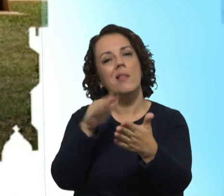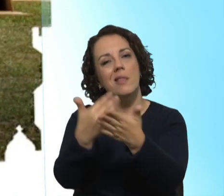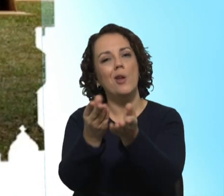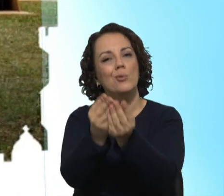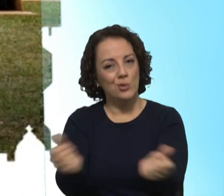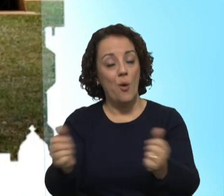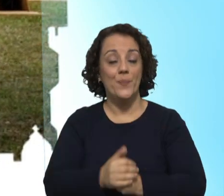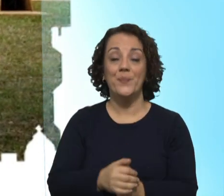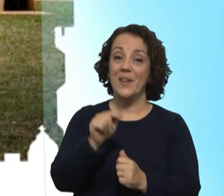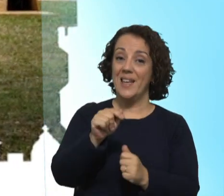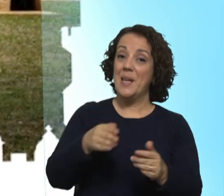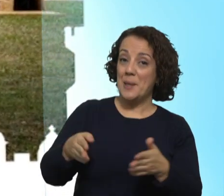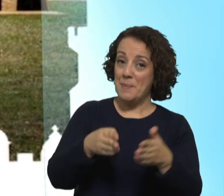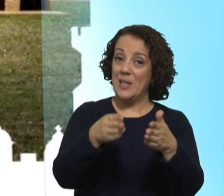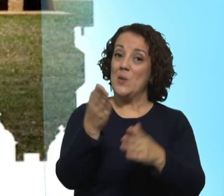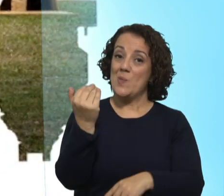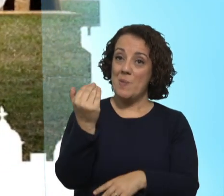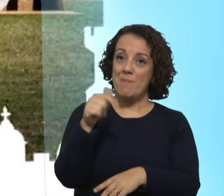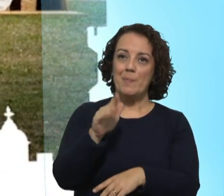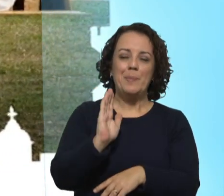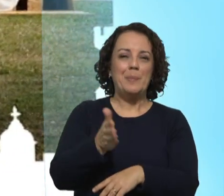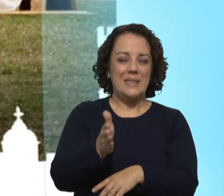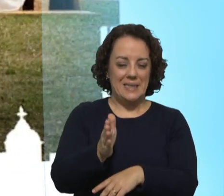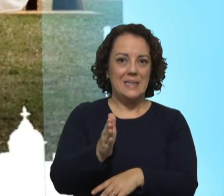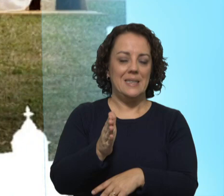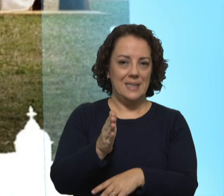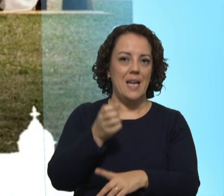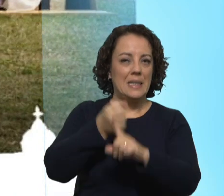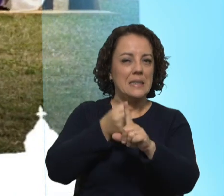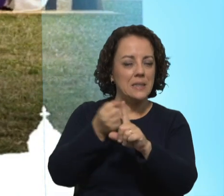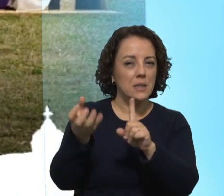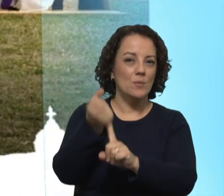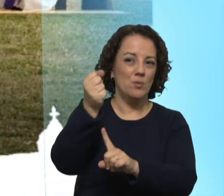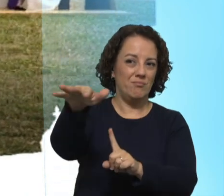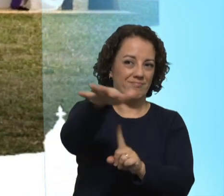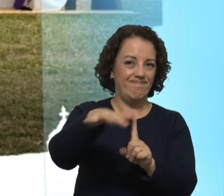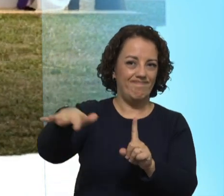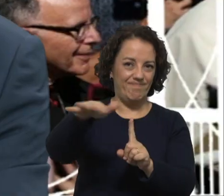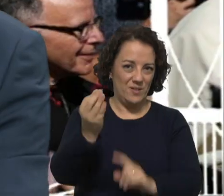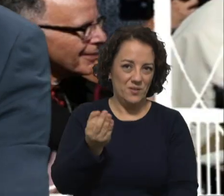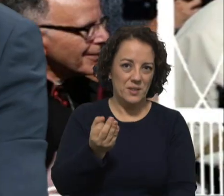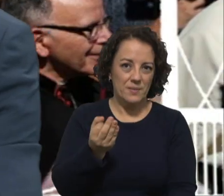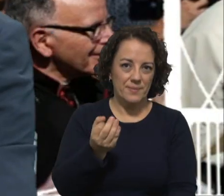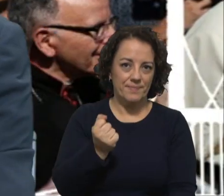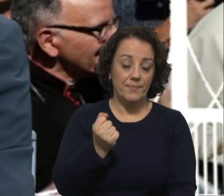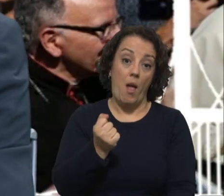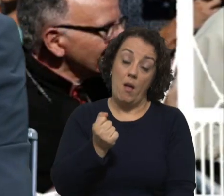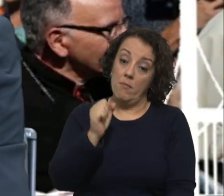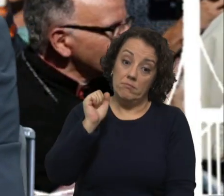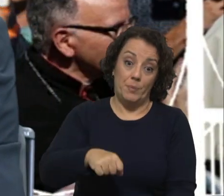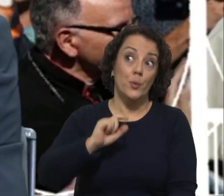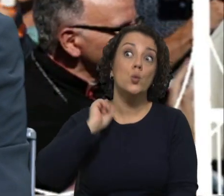fazer, esse é uma sensibilidade que precisa de ser conquistada por naquelas latitudes. Seguramente por